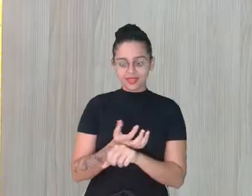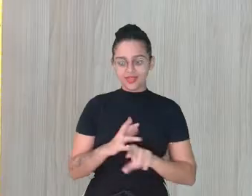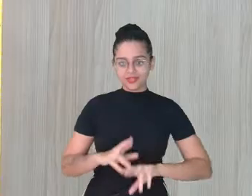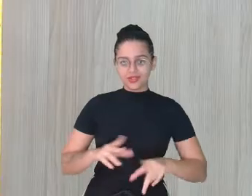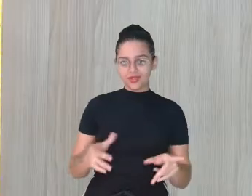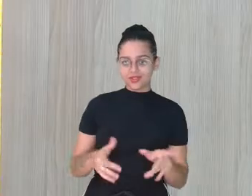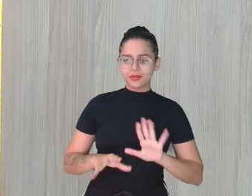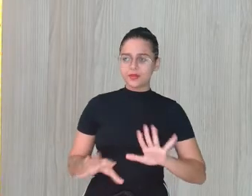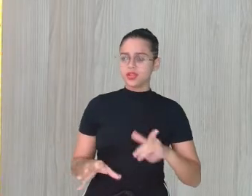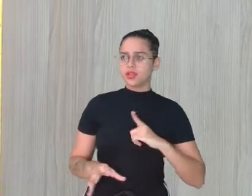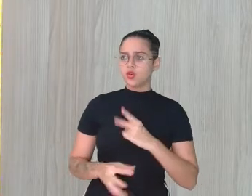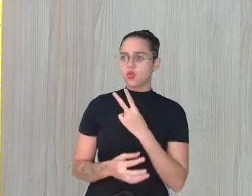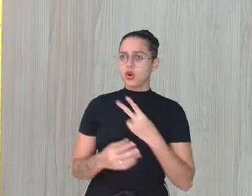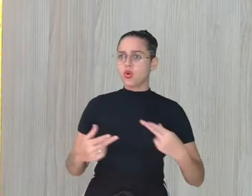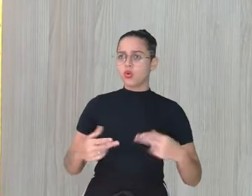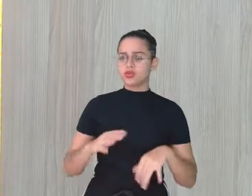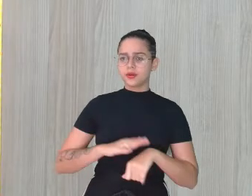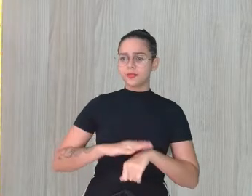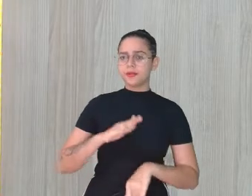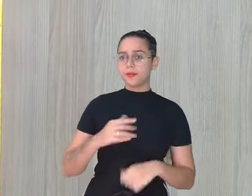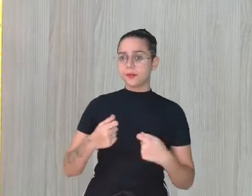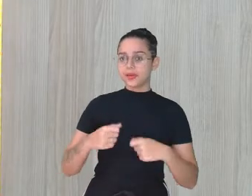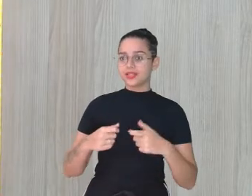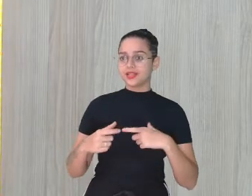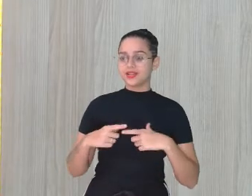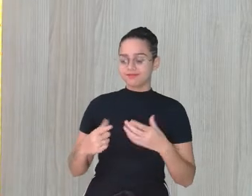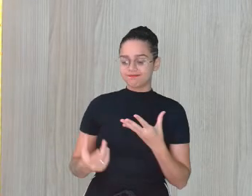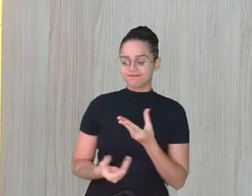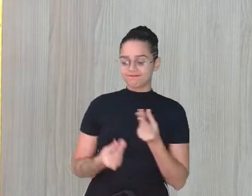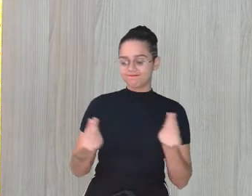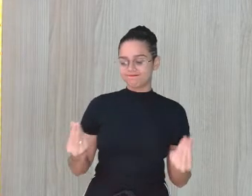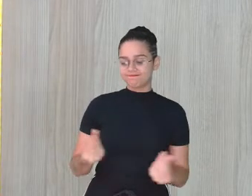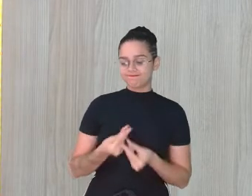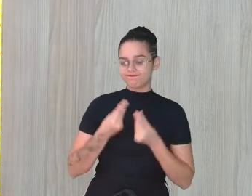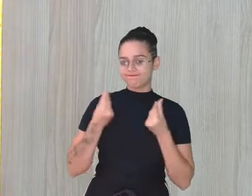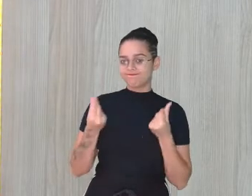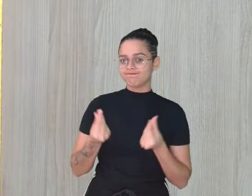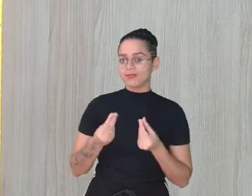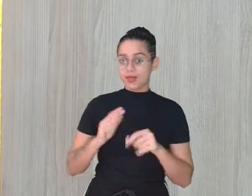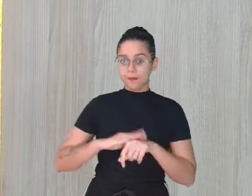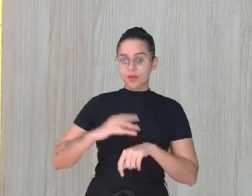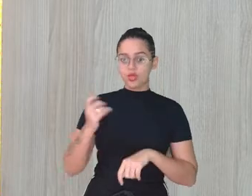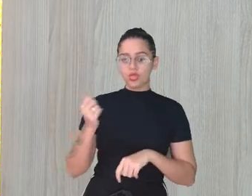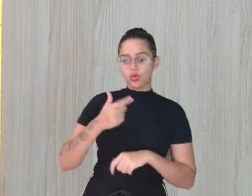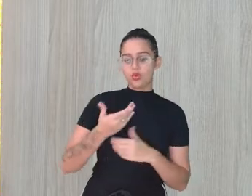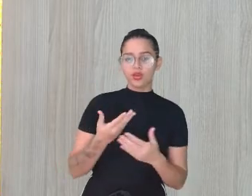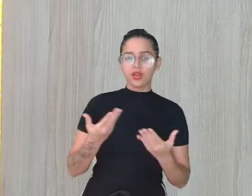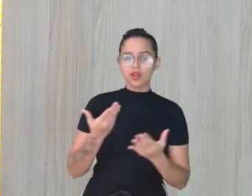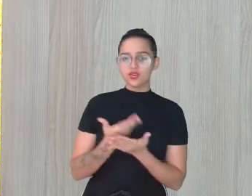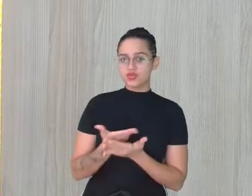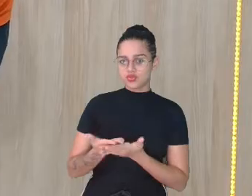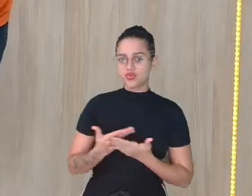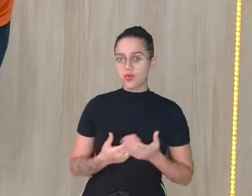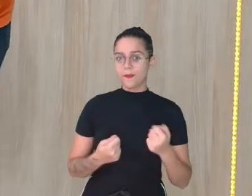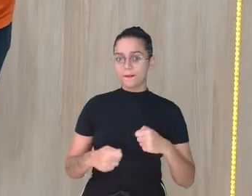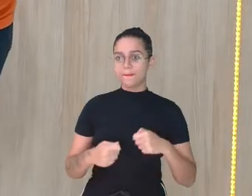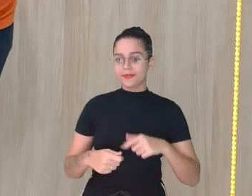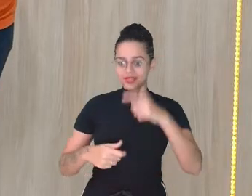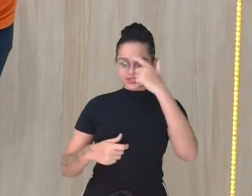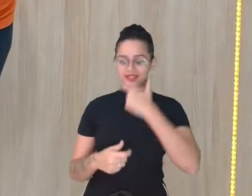uma coisa que é mais do que o estudo, ele tem que ter sensibilidade. Sensibilidade. Sensibilidade. Isso. Ele tem